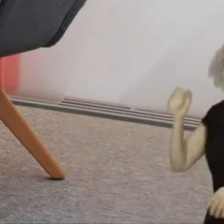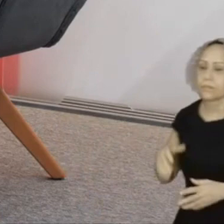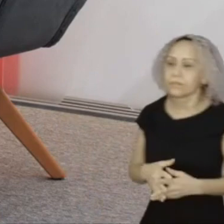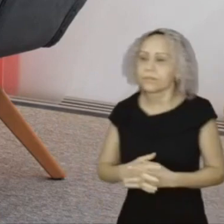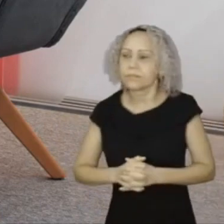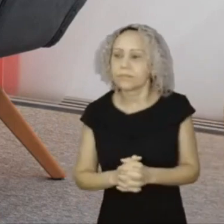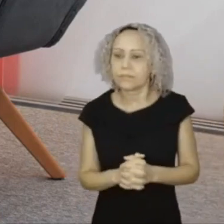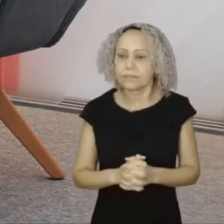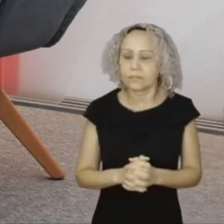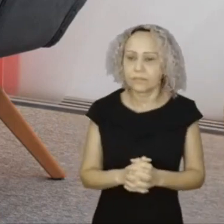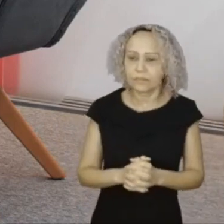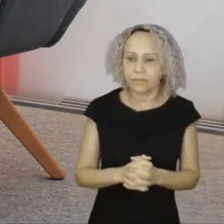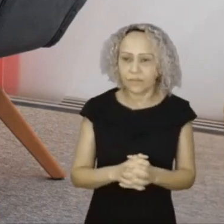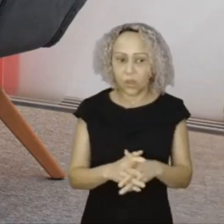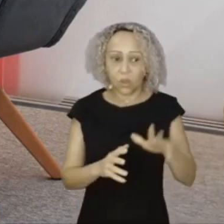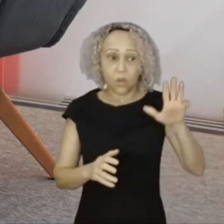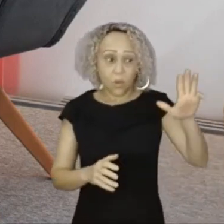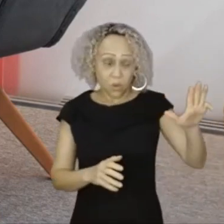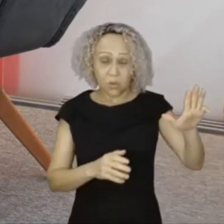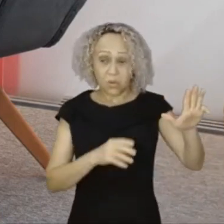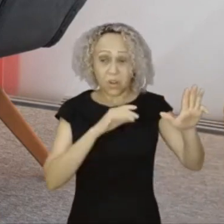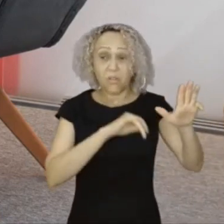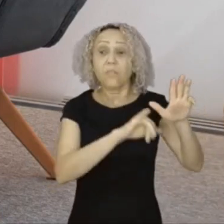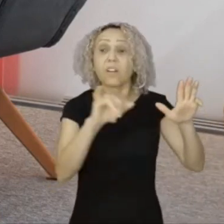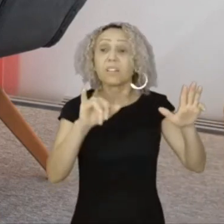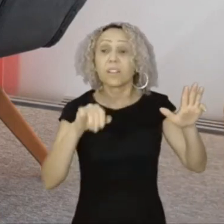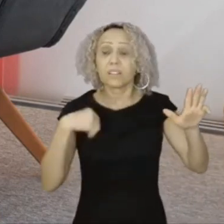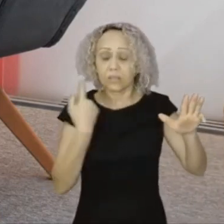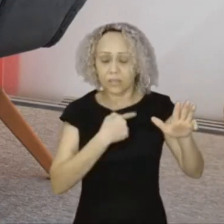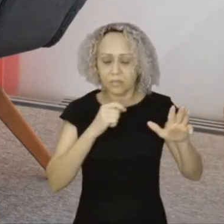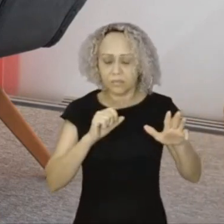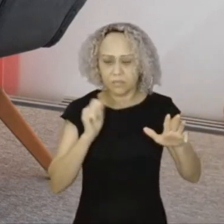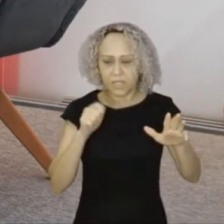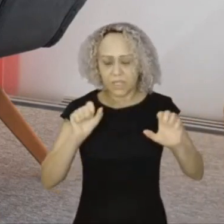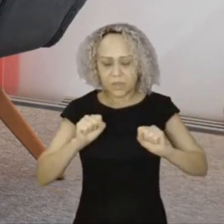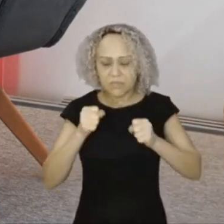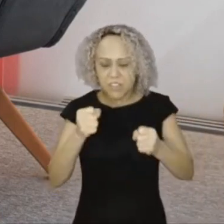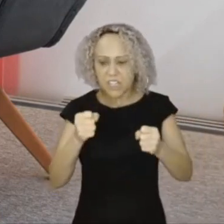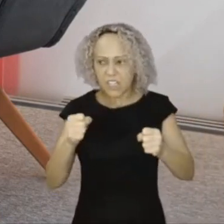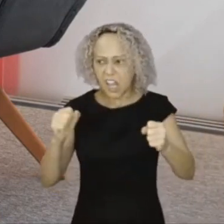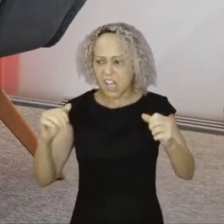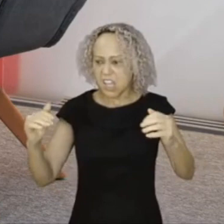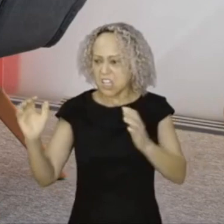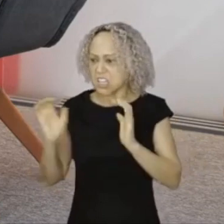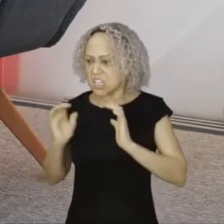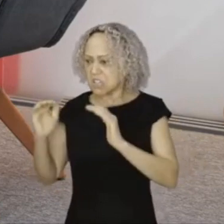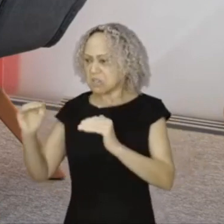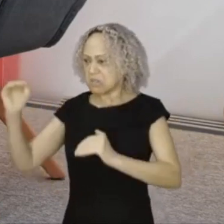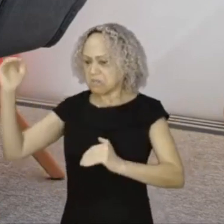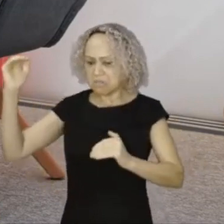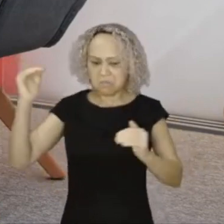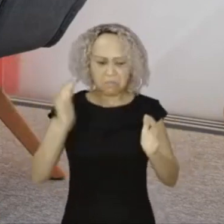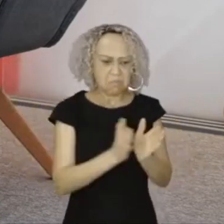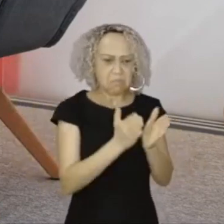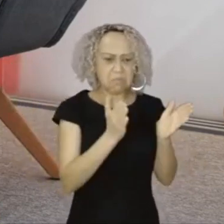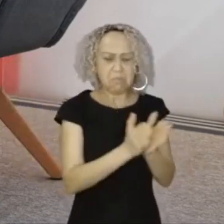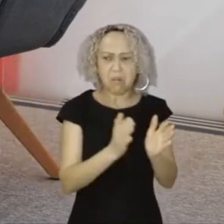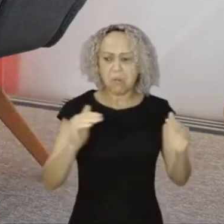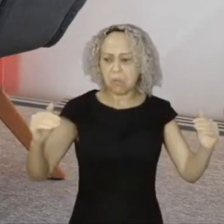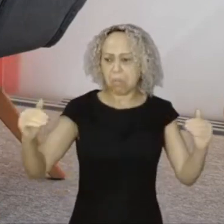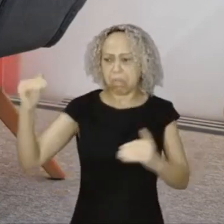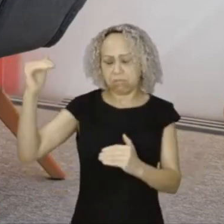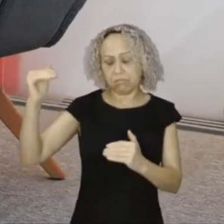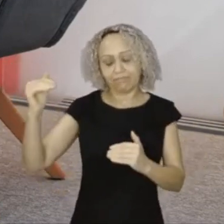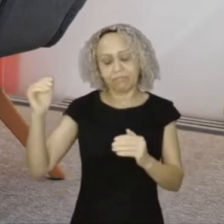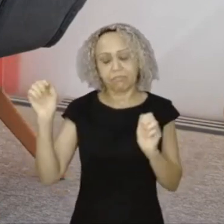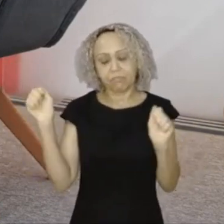sabe, nós precisamos enfrentar essa desigualdade. E o programa Bolsa Família é uma grande ferramenta para isso. Então, estamos à